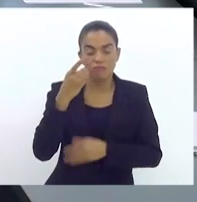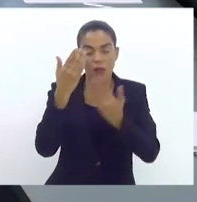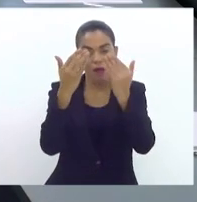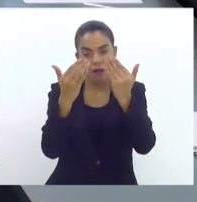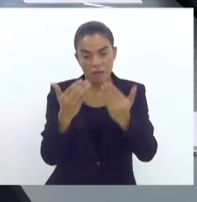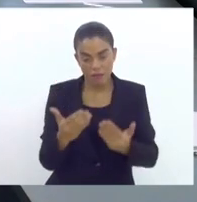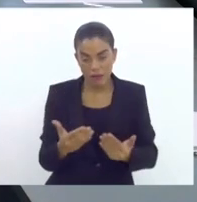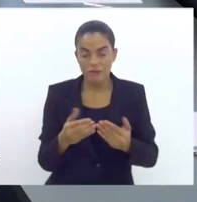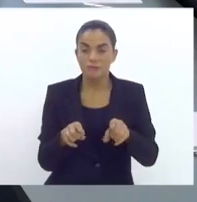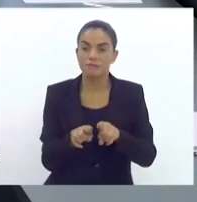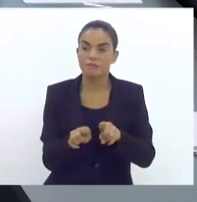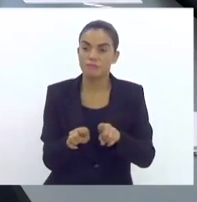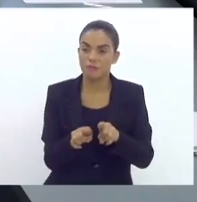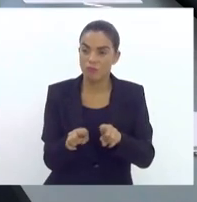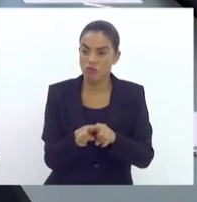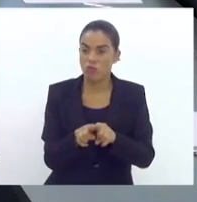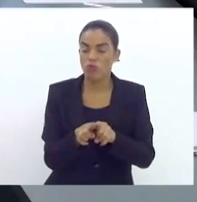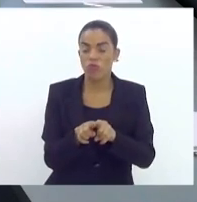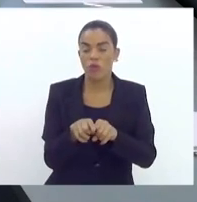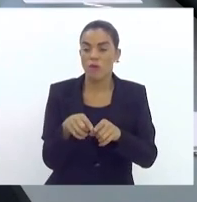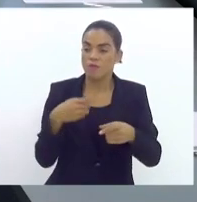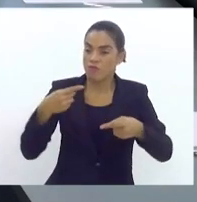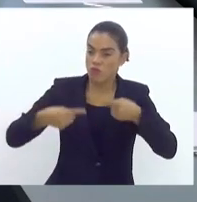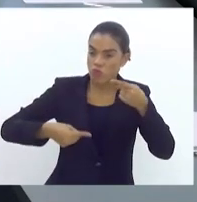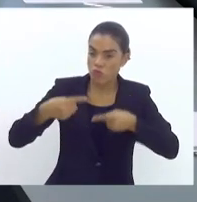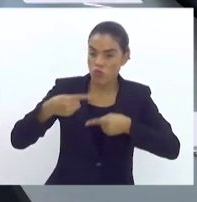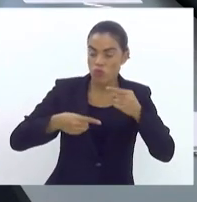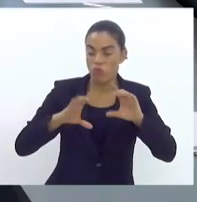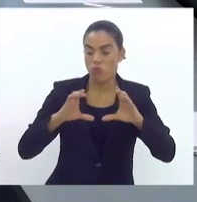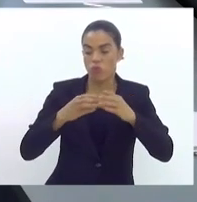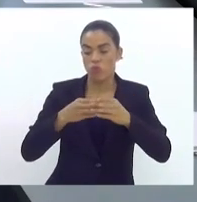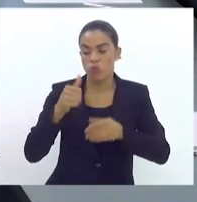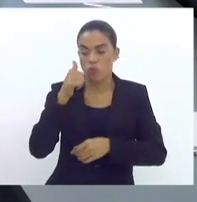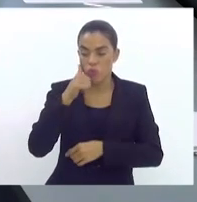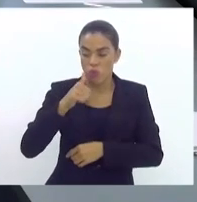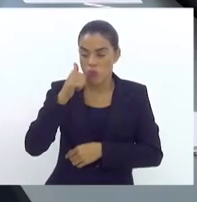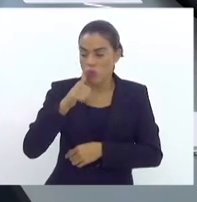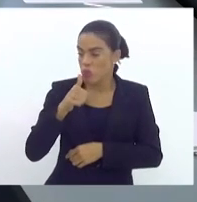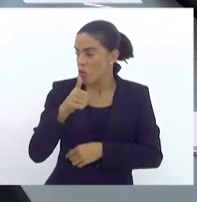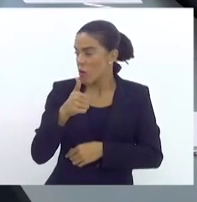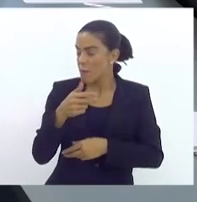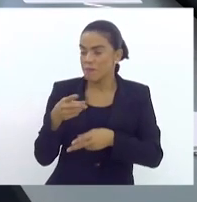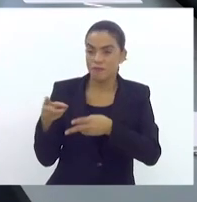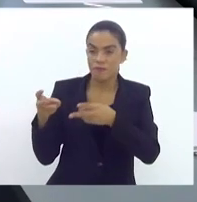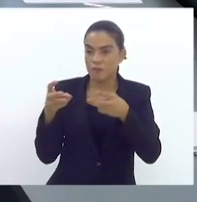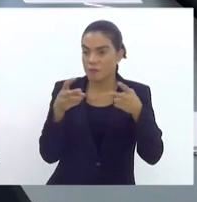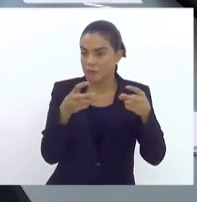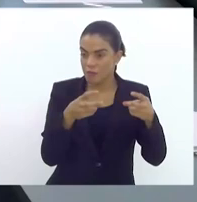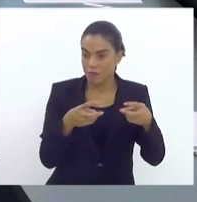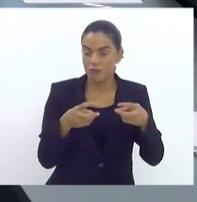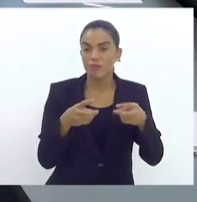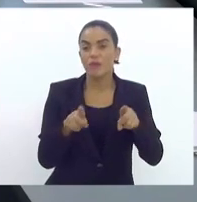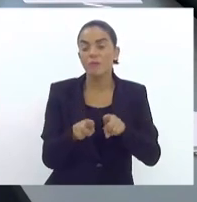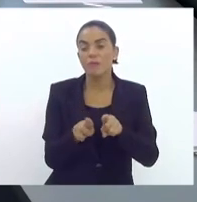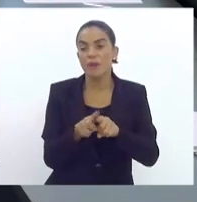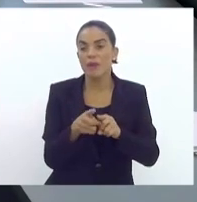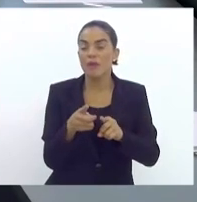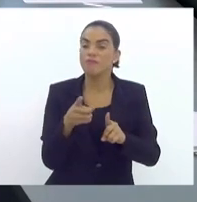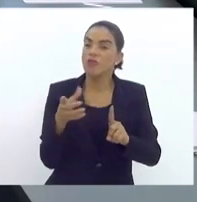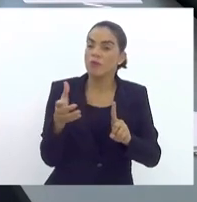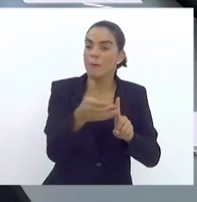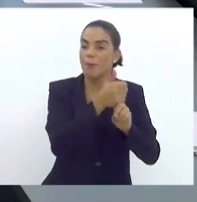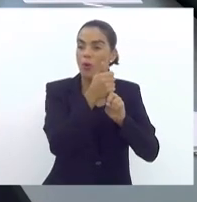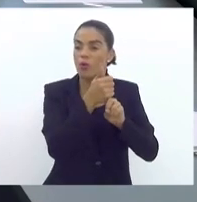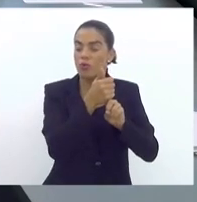e trazer a sede desse debate na comissão das mulheres olhando aí a cadeia de Custódia esse áudio